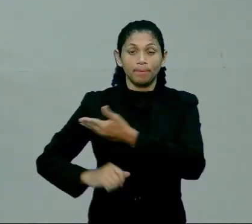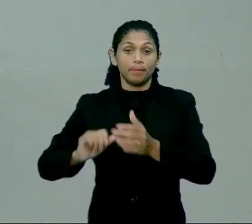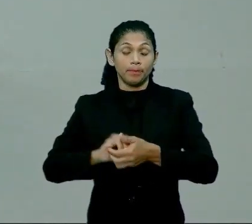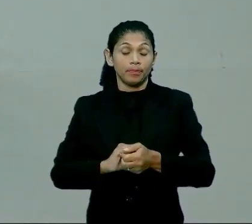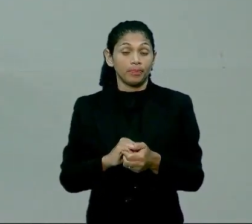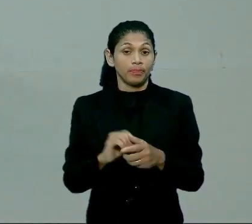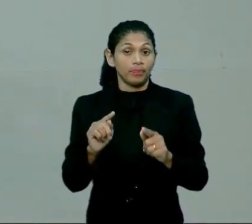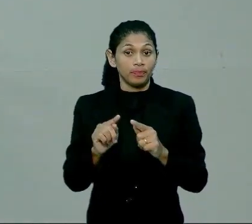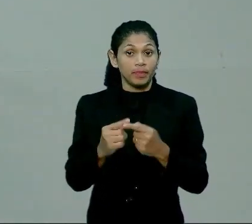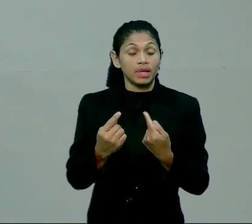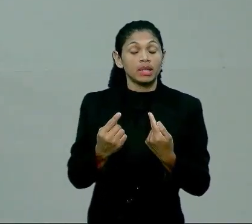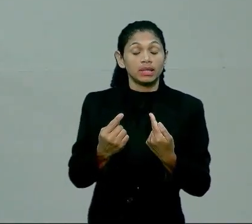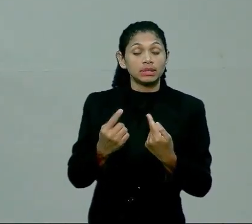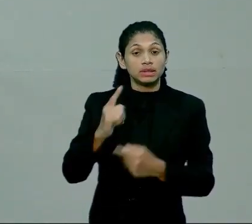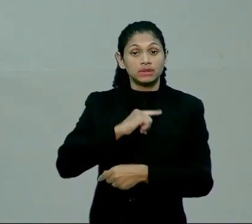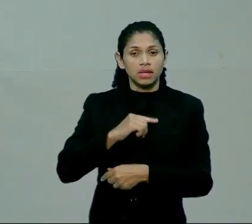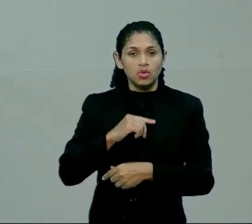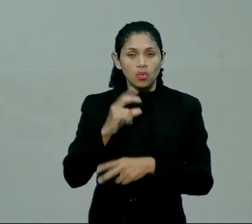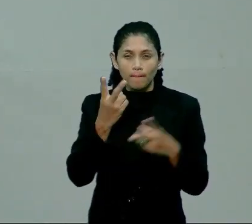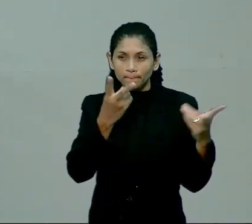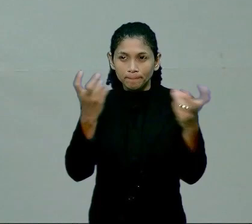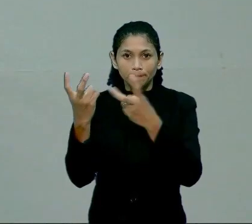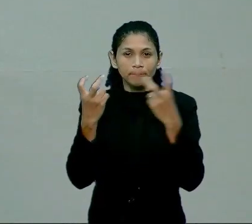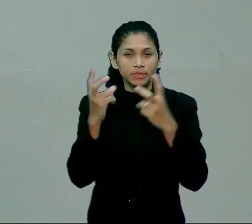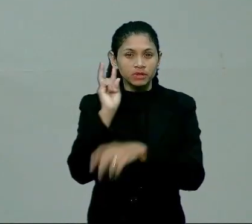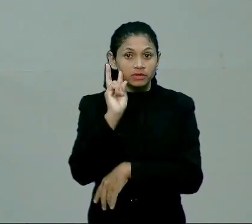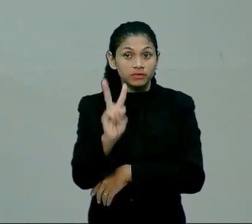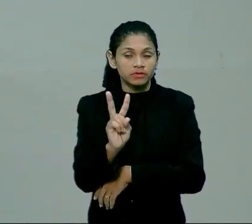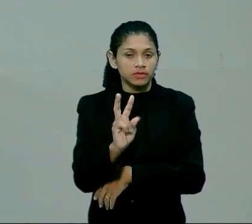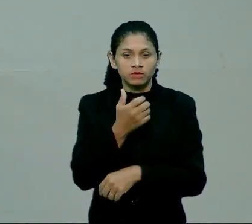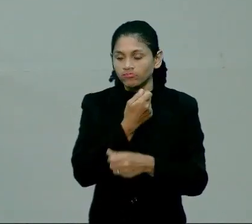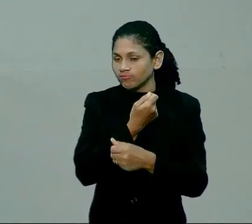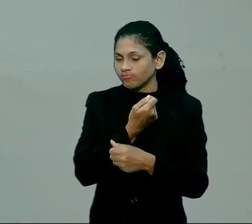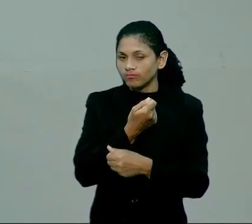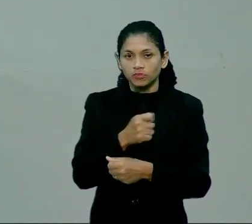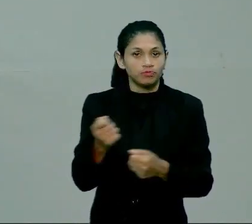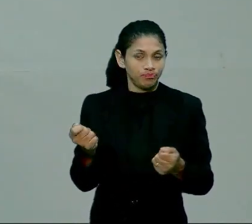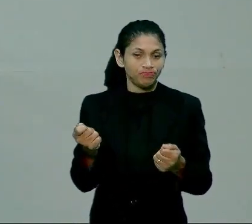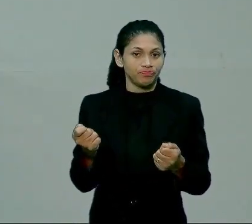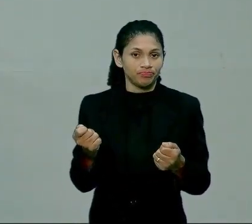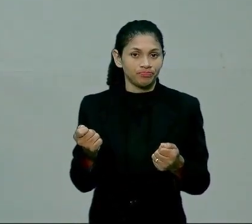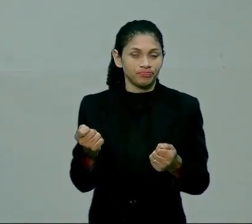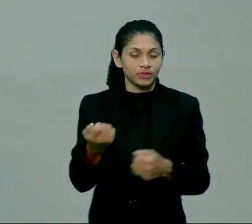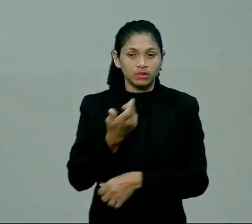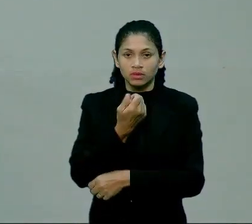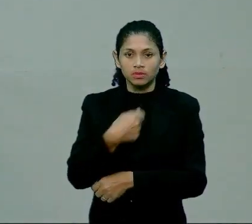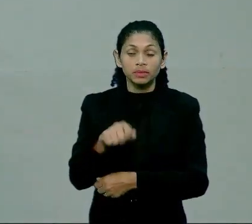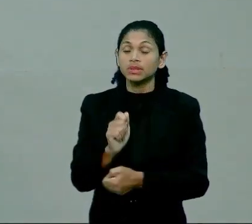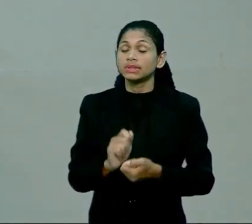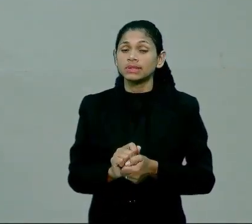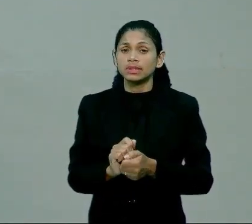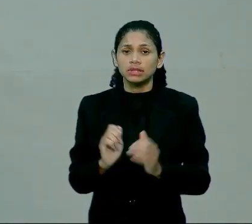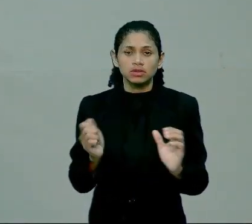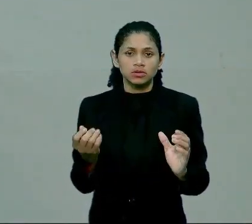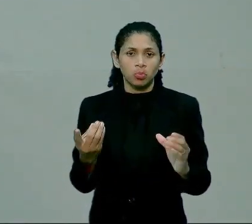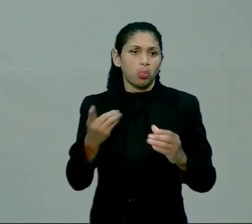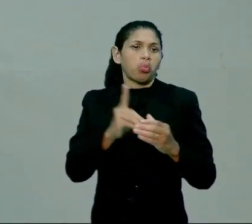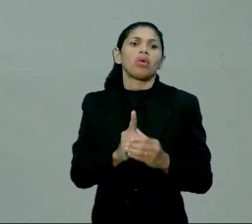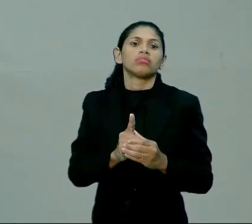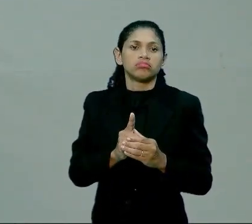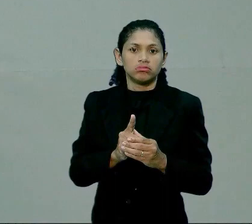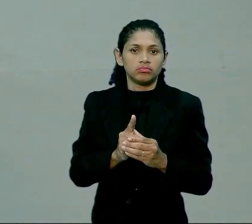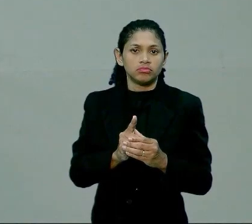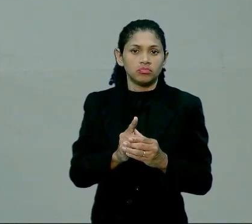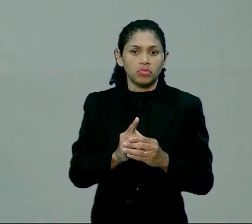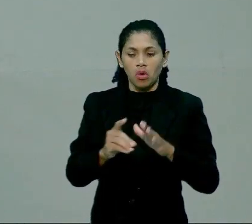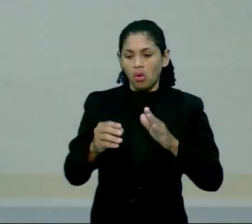Porque você tem uma ampliação e percepção e vê que você não precisa necessariamente se encaixar em um determinado padrão, porque né, a